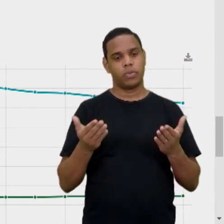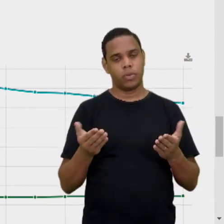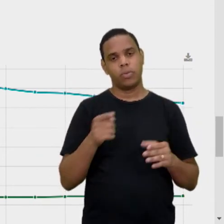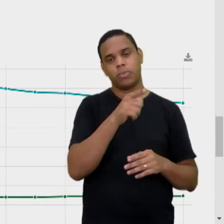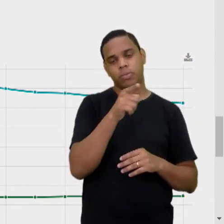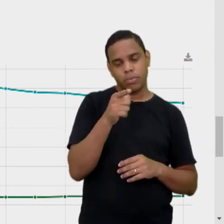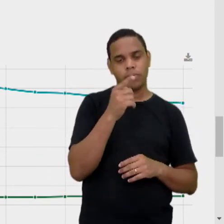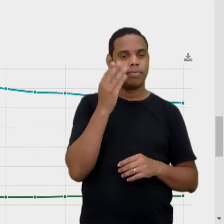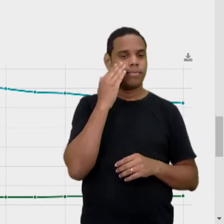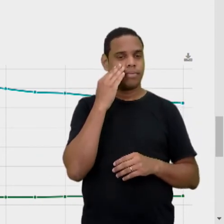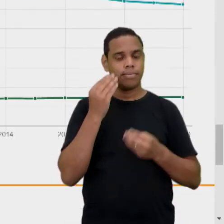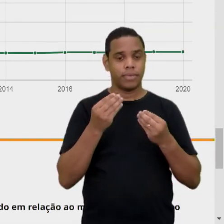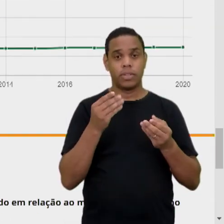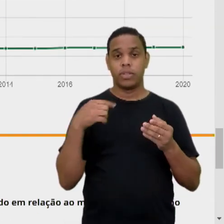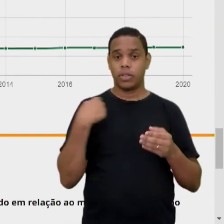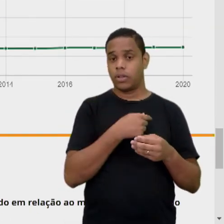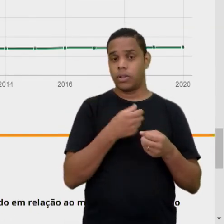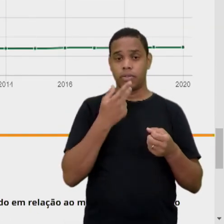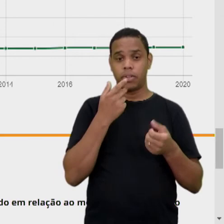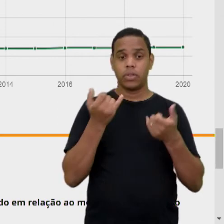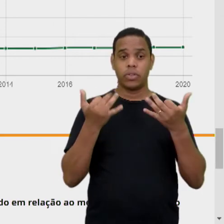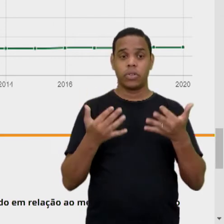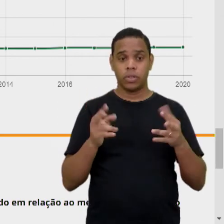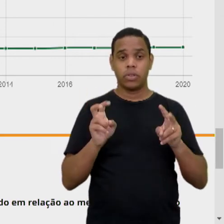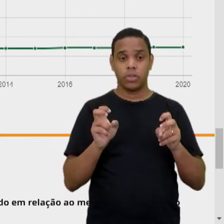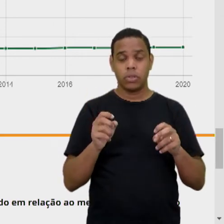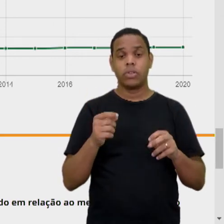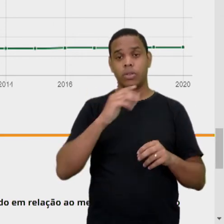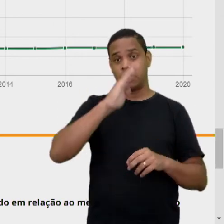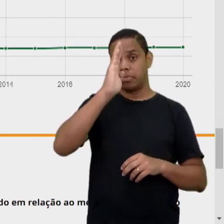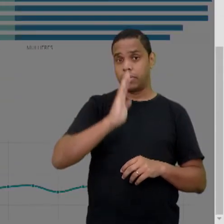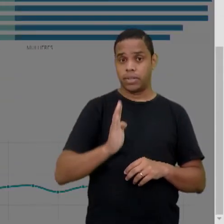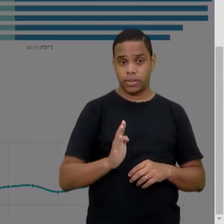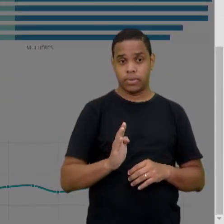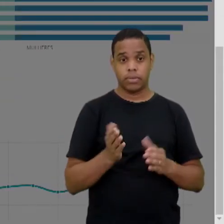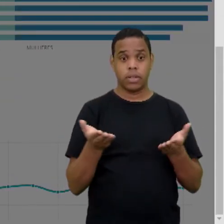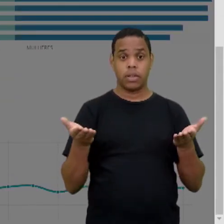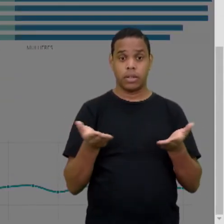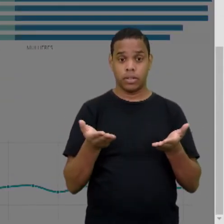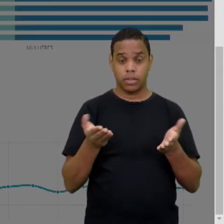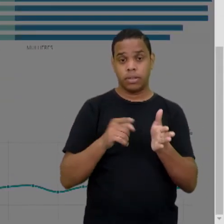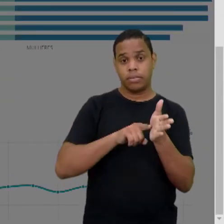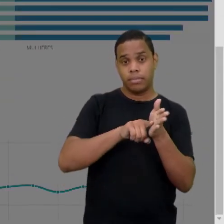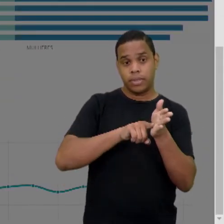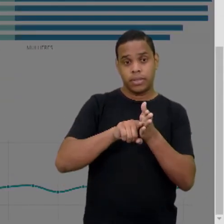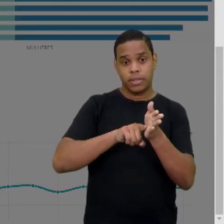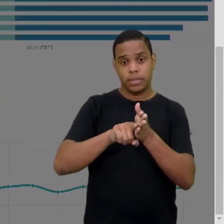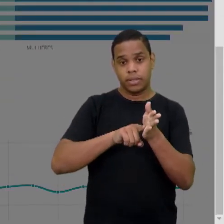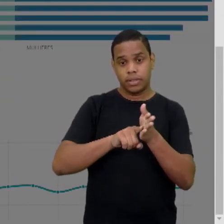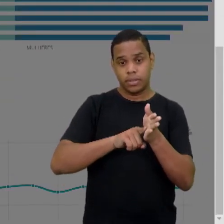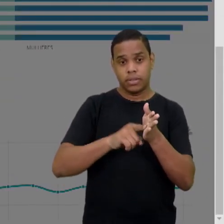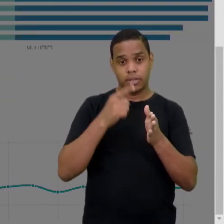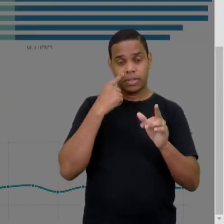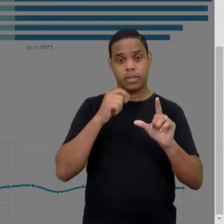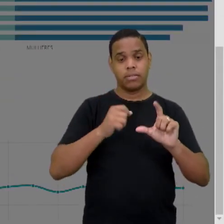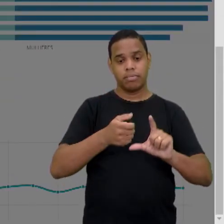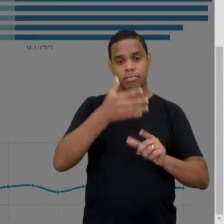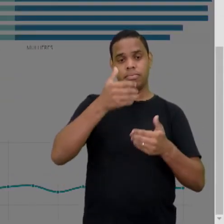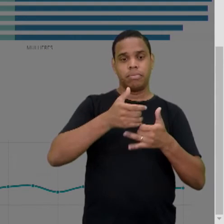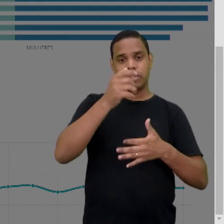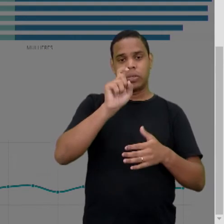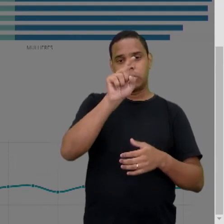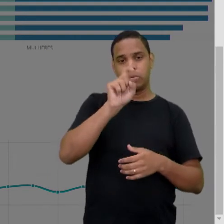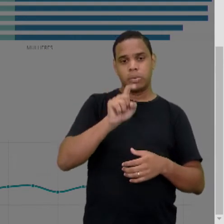para vocês terem essa ideia. Então, nós estamos falando aqui de relação do Brasil. Agora, nas pesquisas aqui, eu posso colocar aqui também, ó,